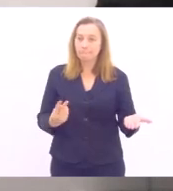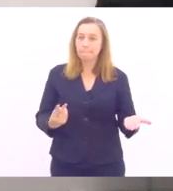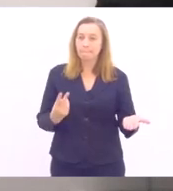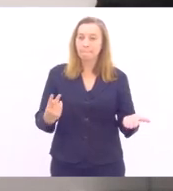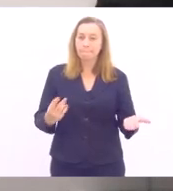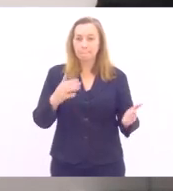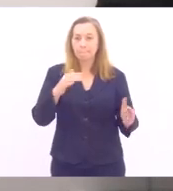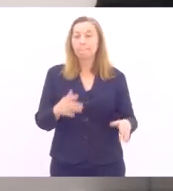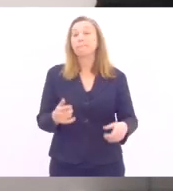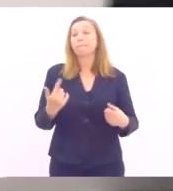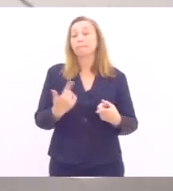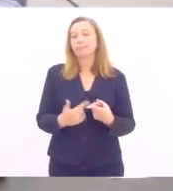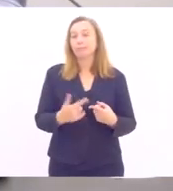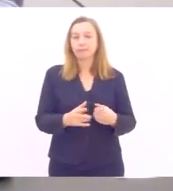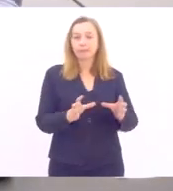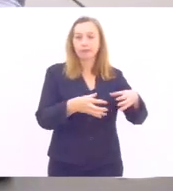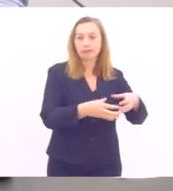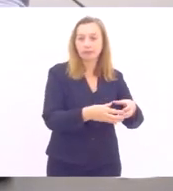aboliram